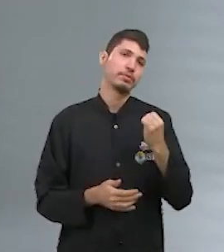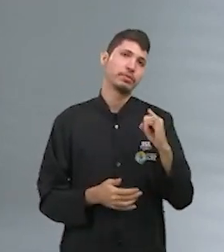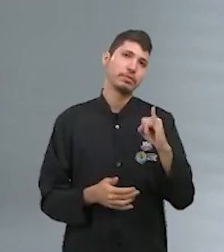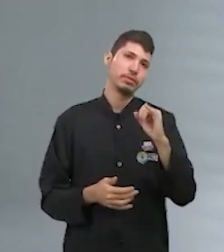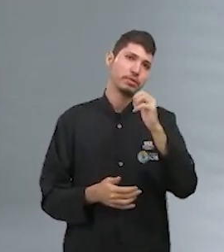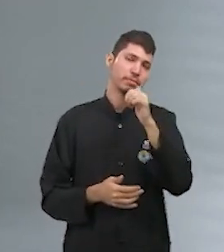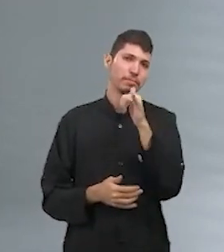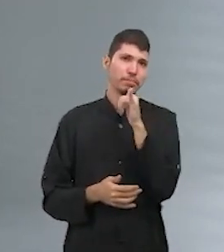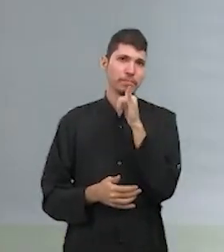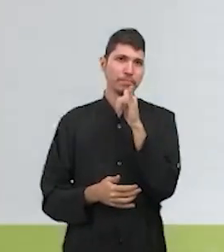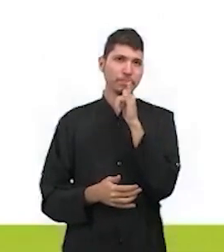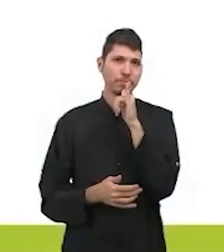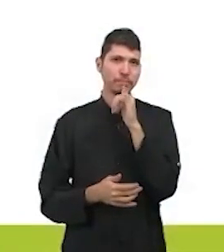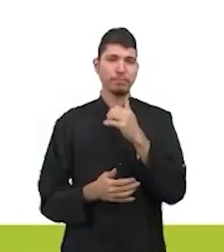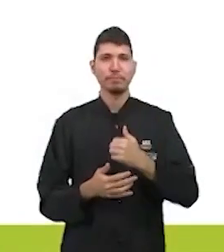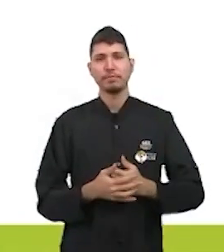exemplo,